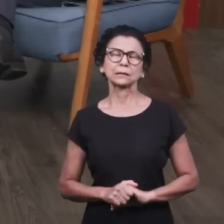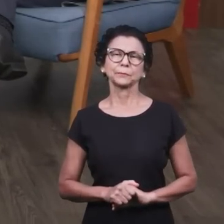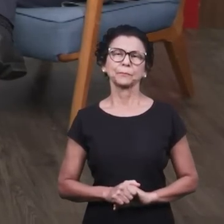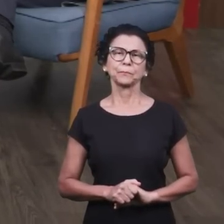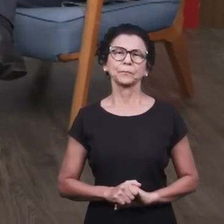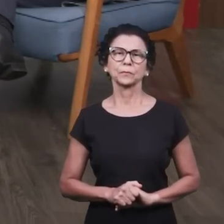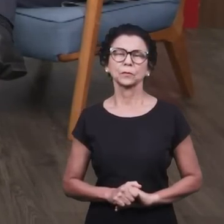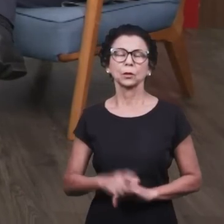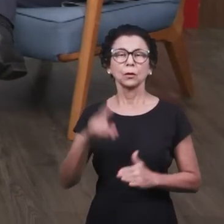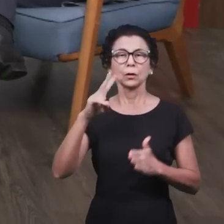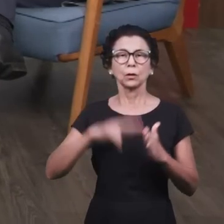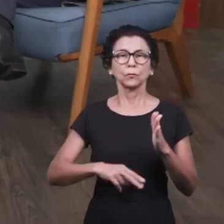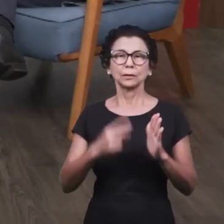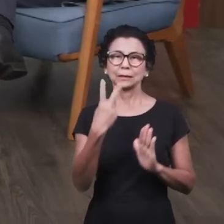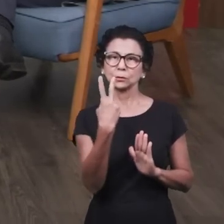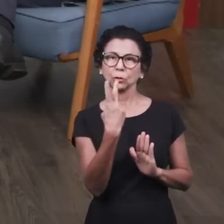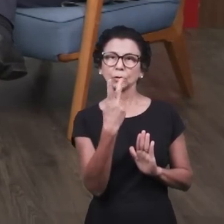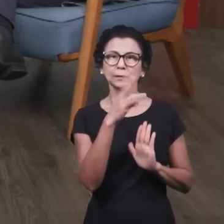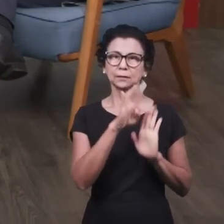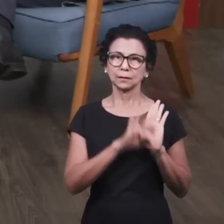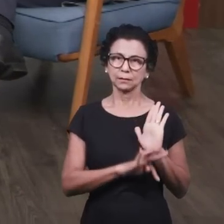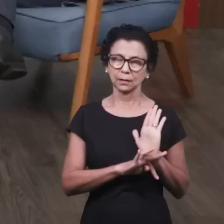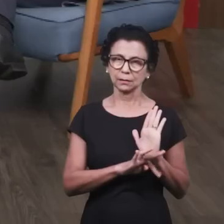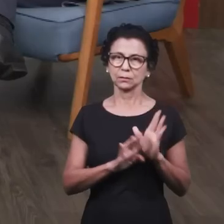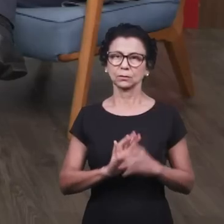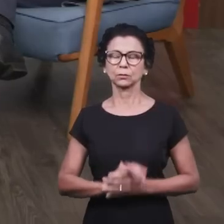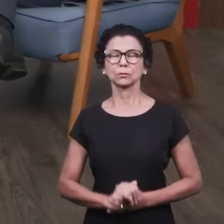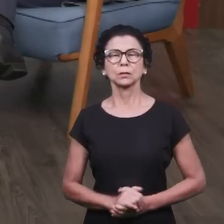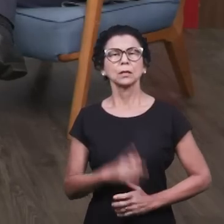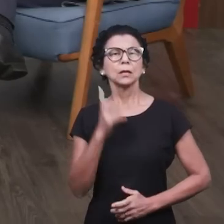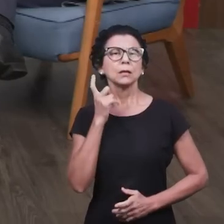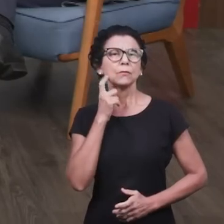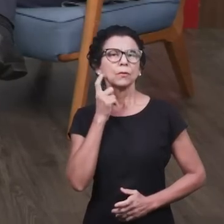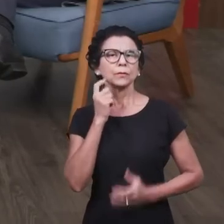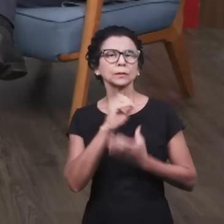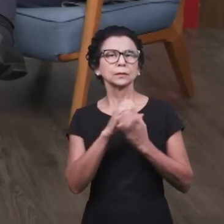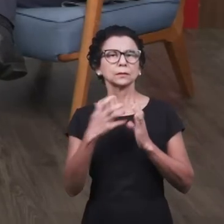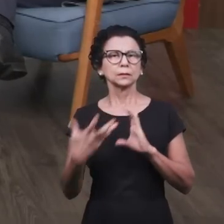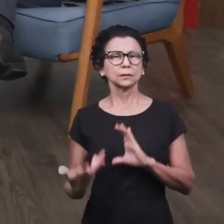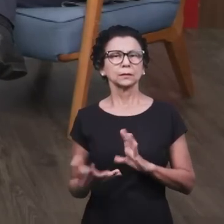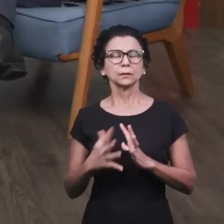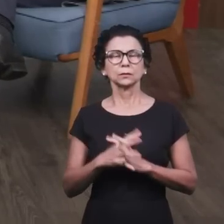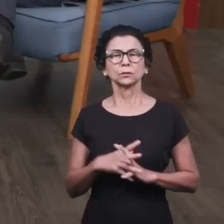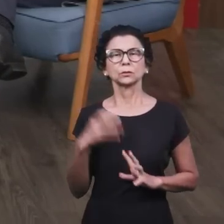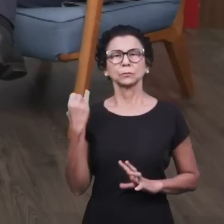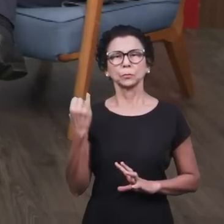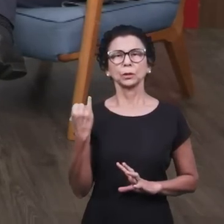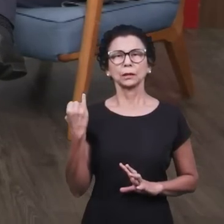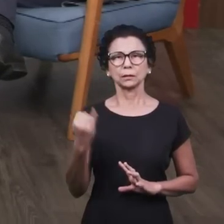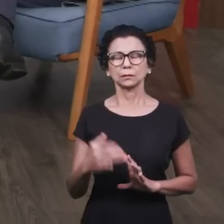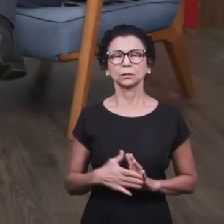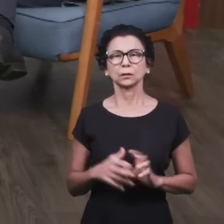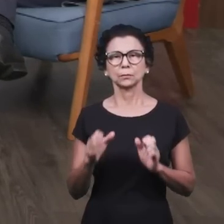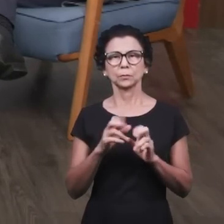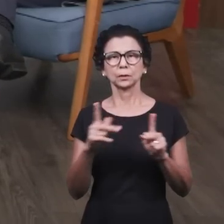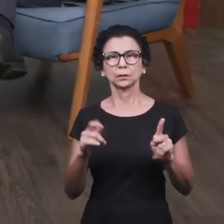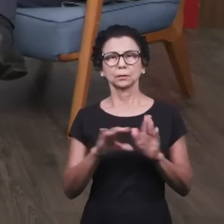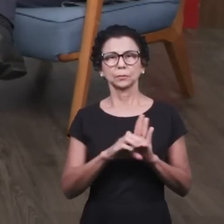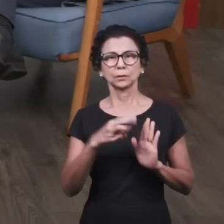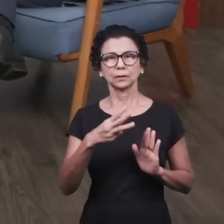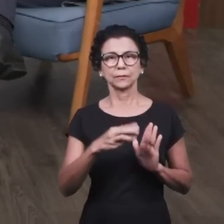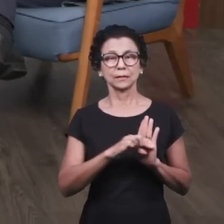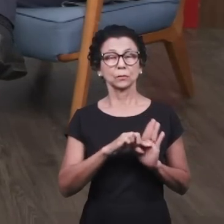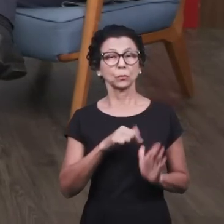dois textos para que a gente converse e aí a gente vai vendo os aspectos que são chamados a atenção em cada um deles.